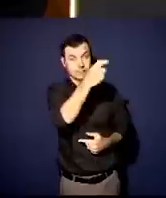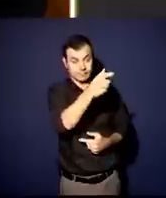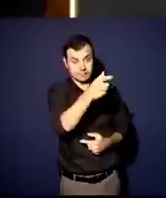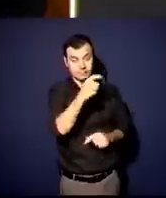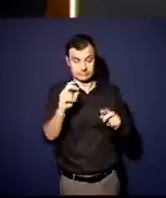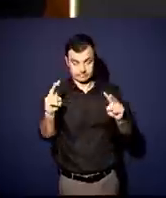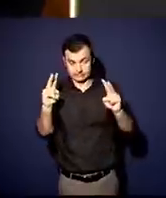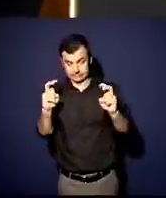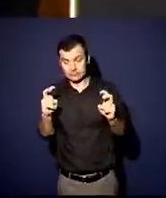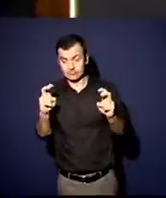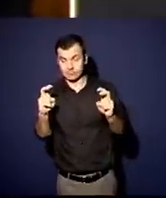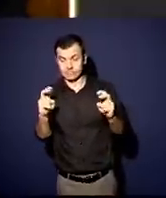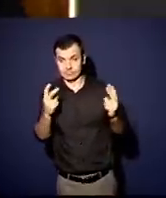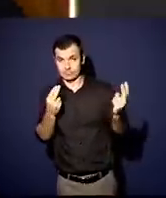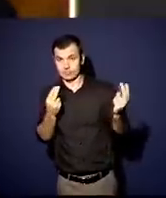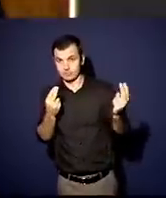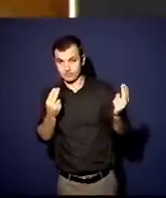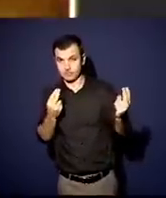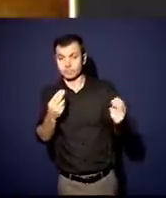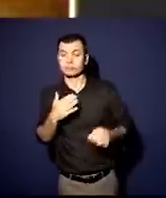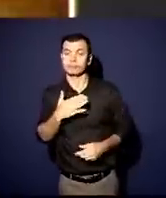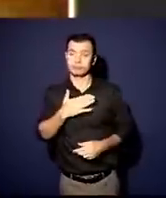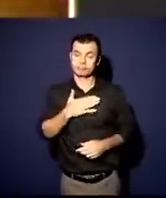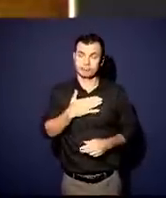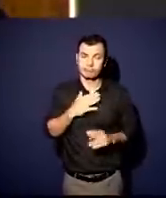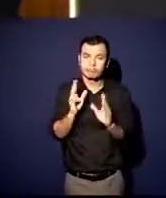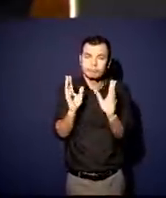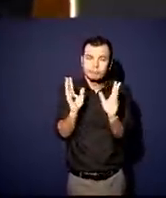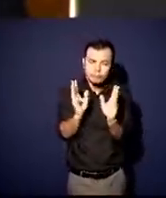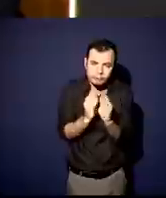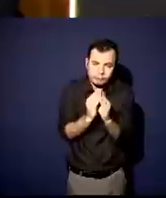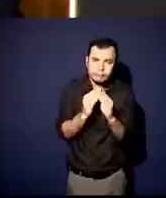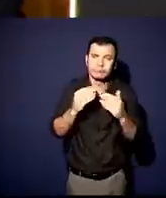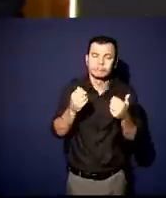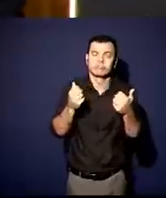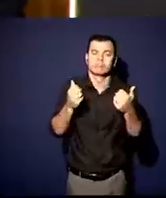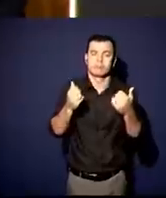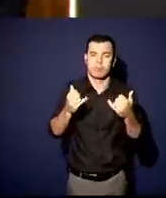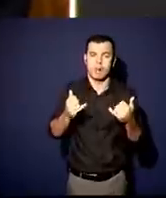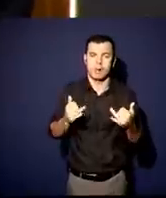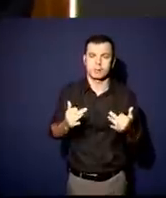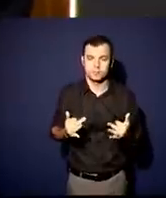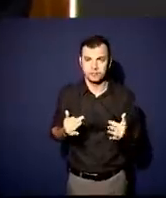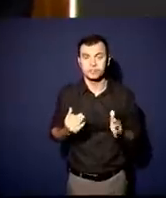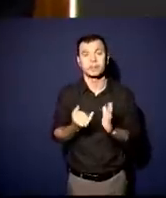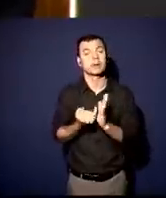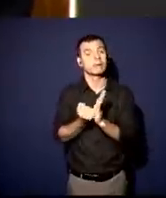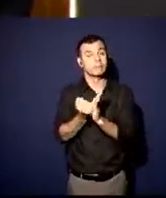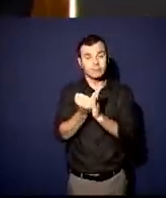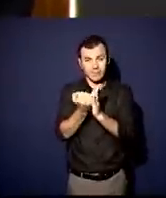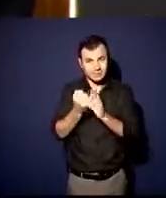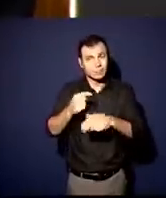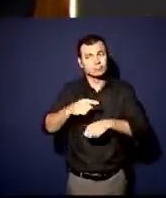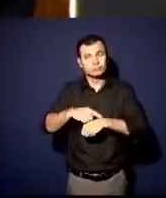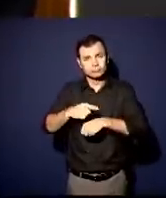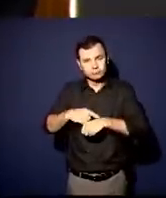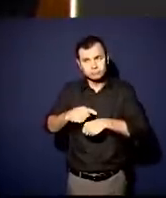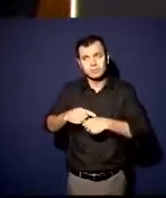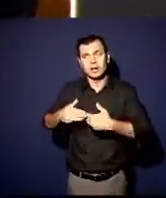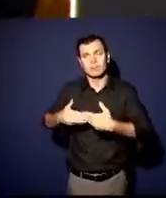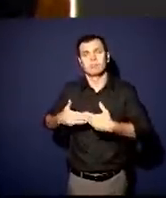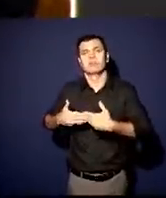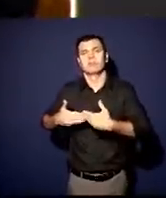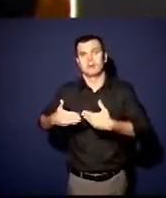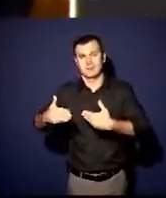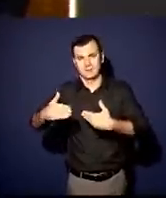este tema, a minha conclusão disso é o seguinte: a inflação vai ser mais persistente. O que está na curva